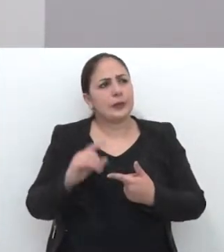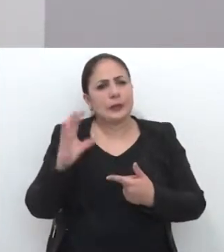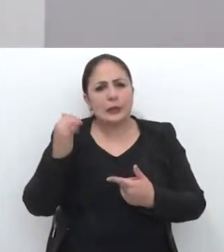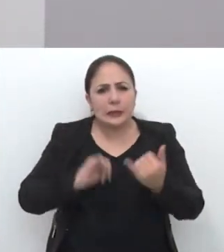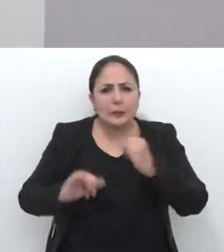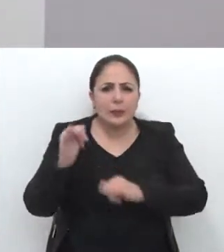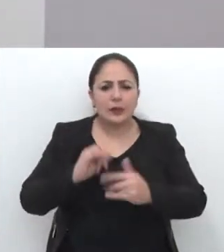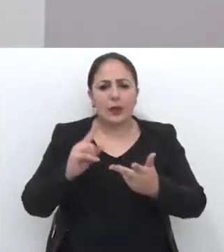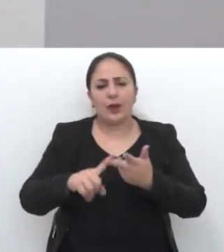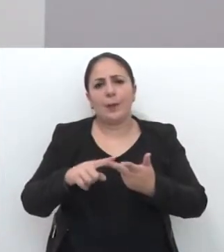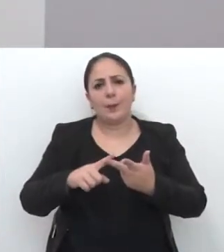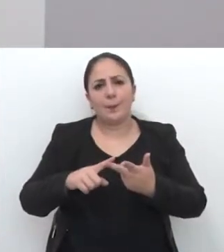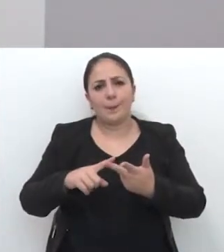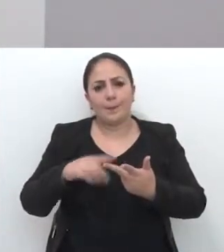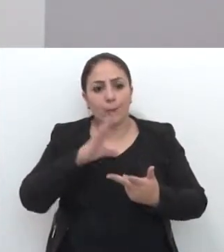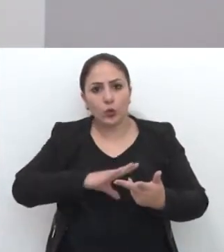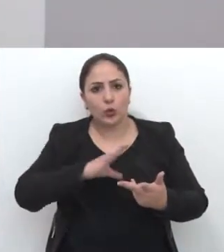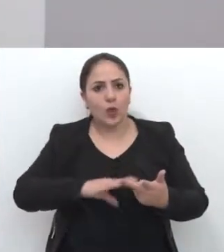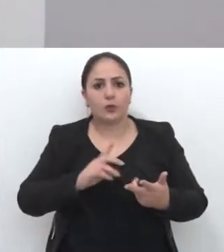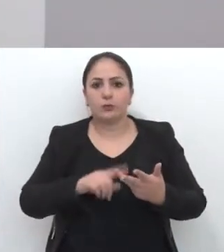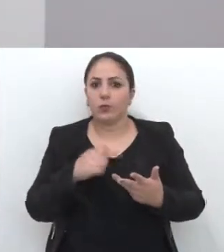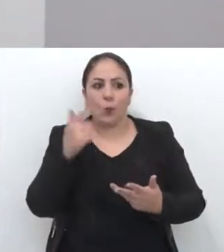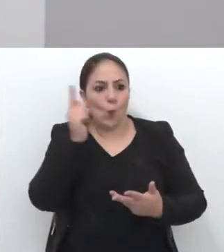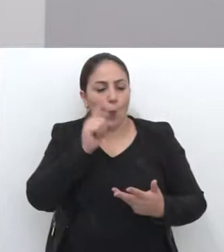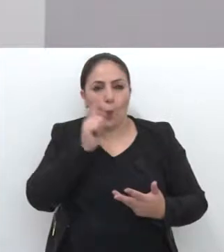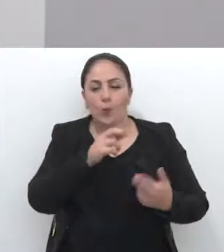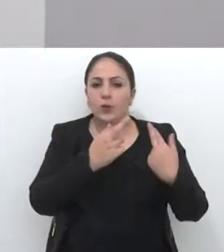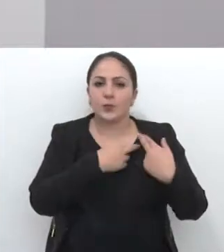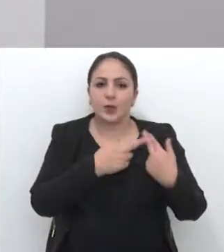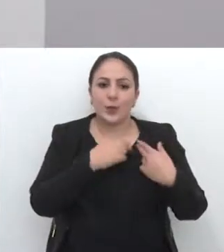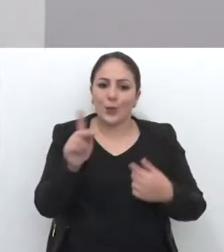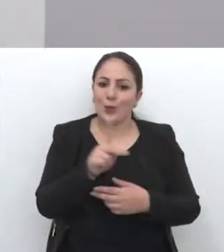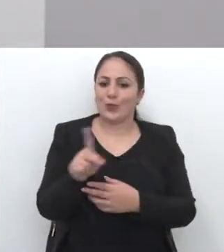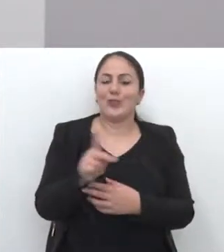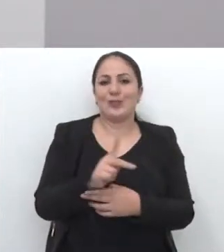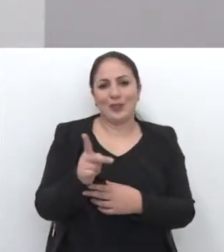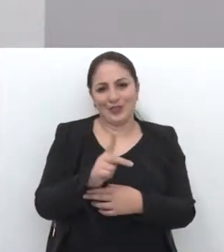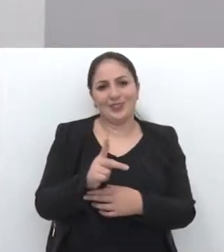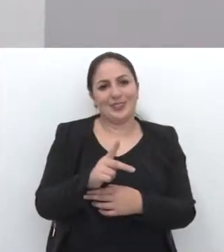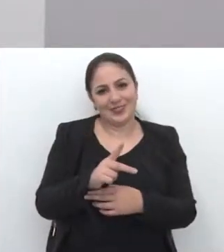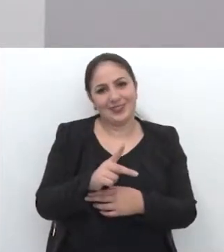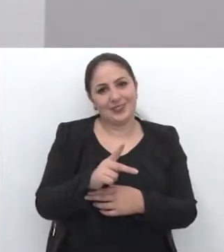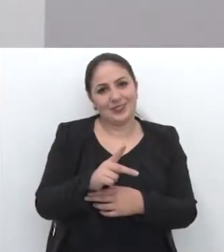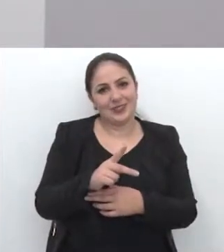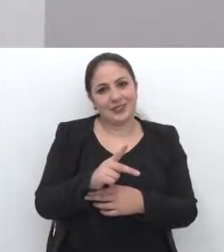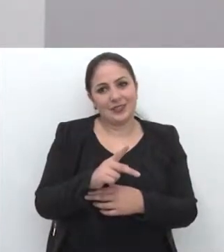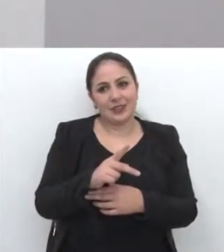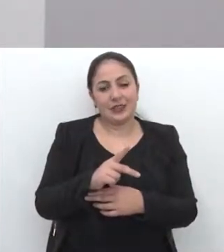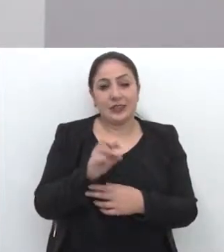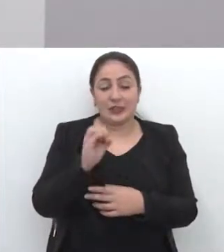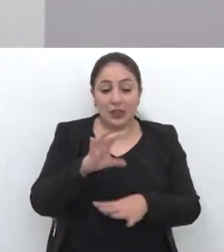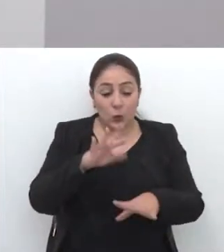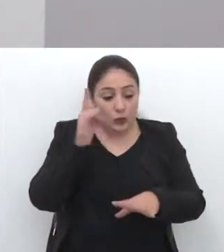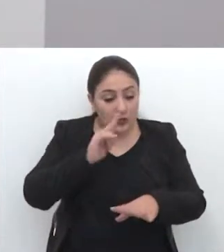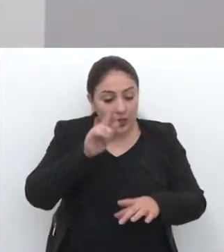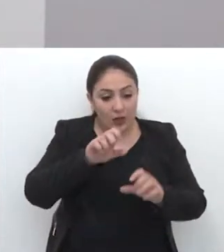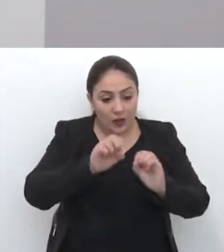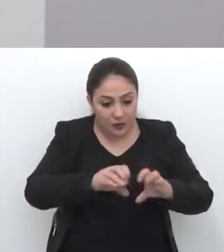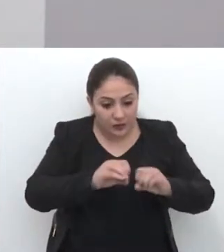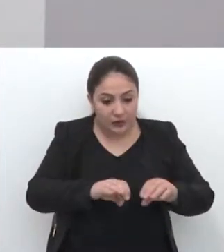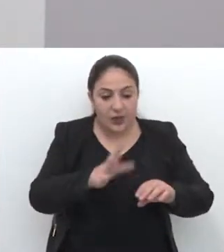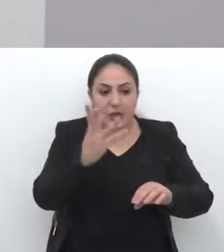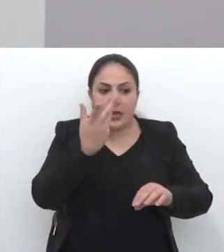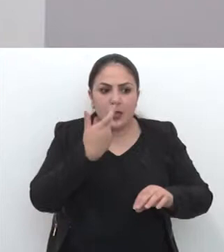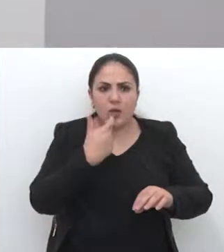matemática, cívica, química, português, física, nós não teremos nem como responsabilizar o professor que, porventura,